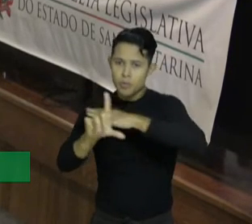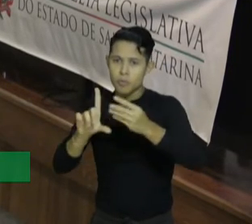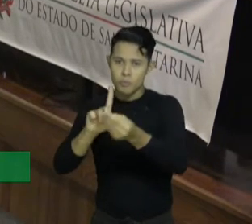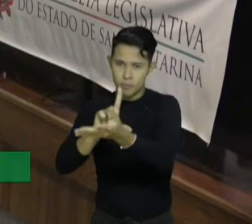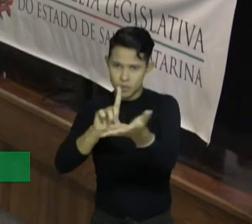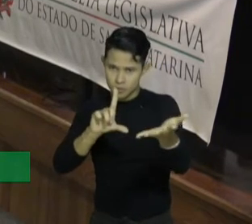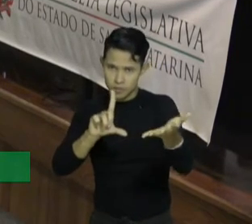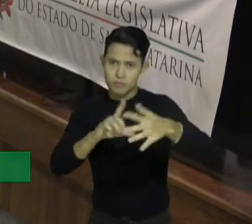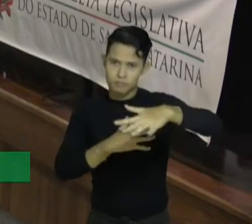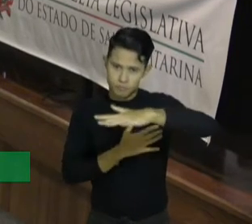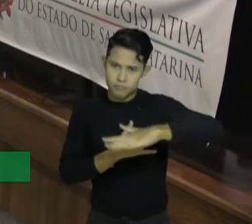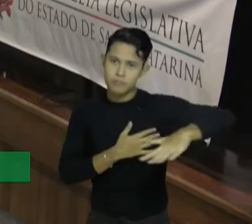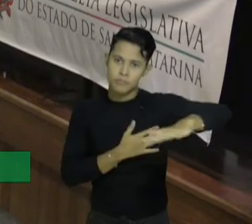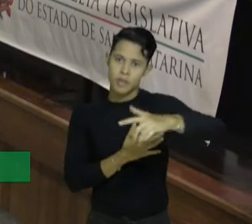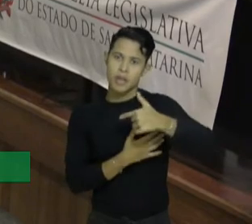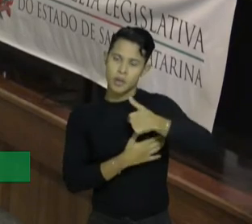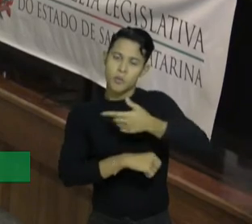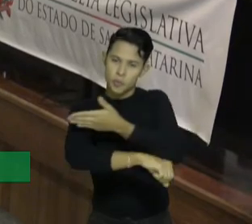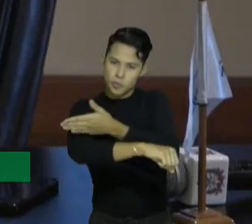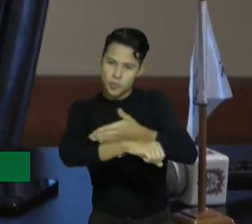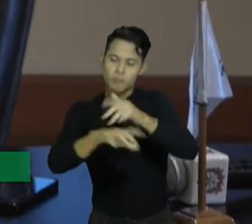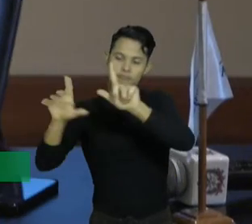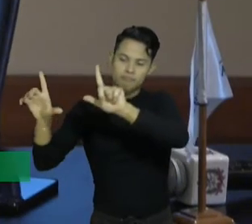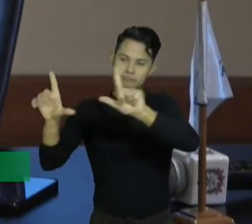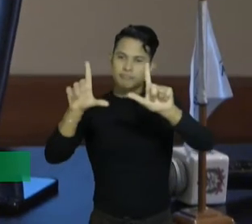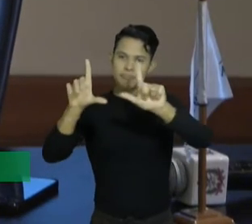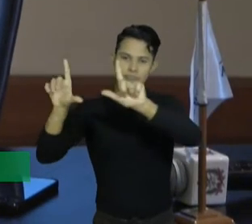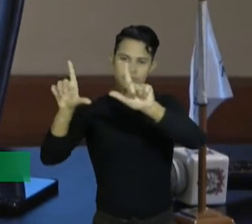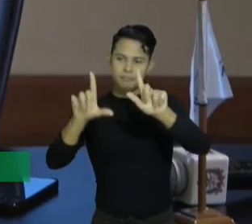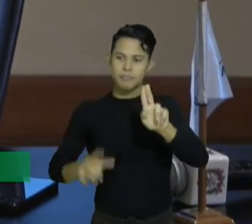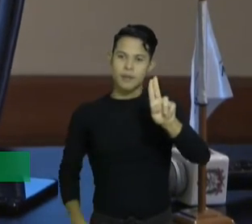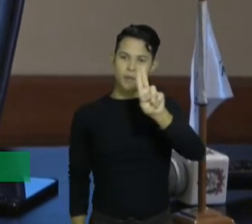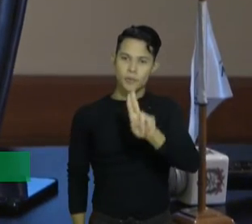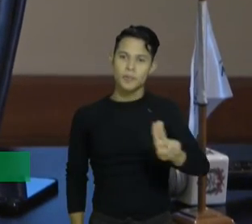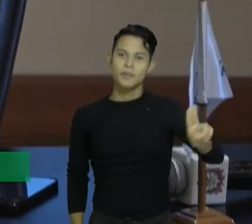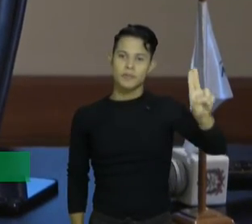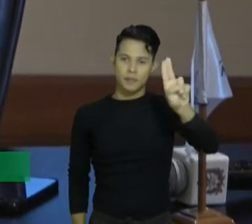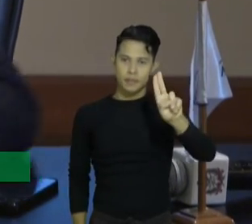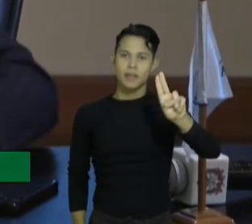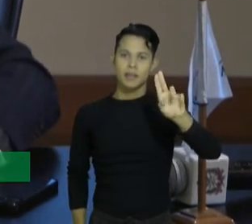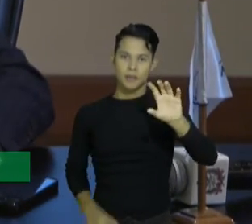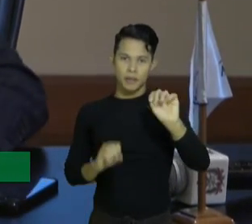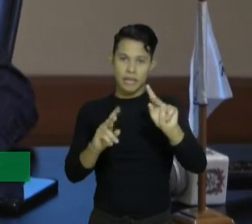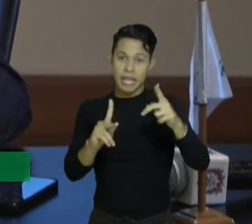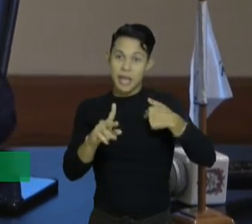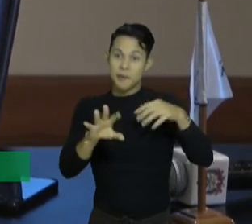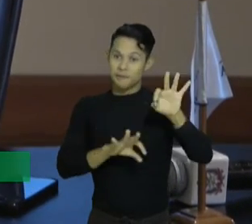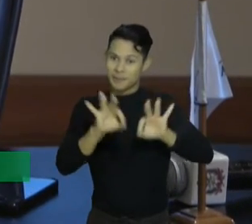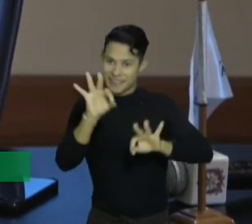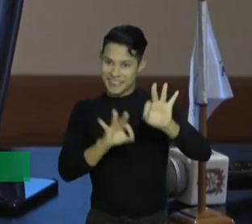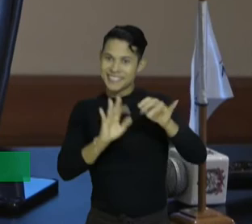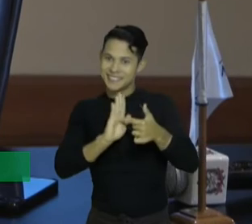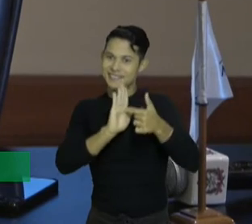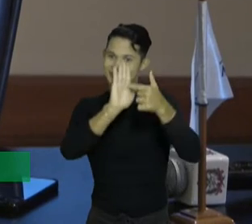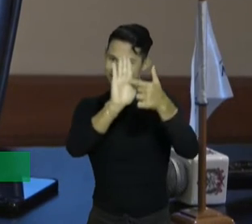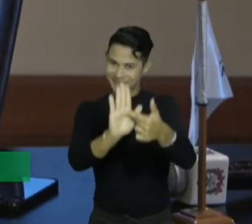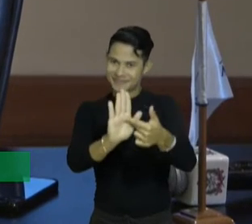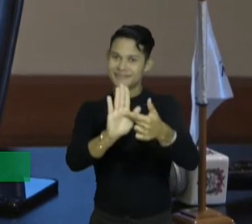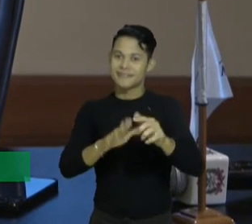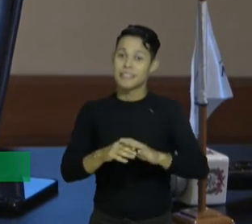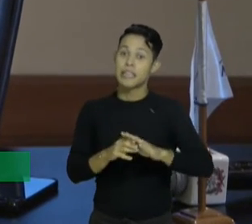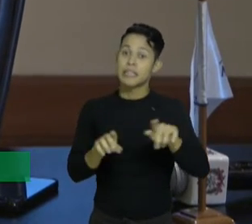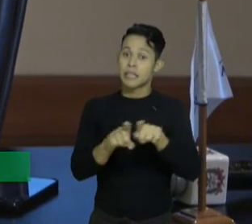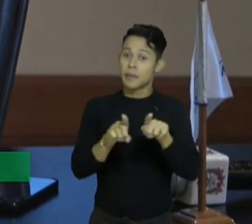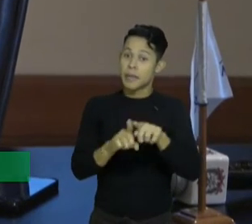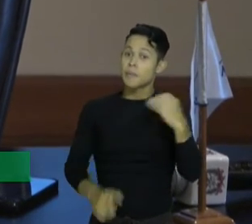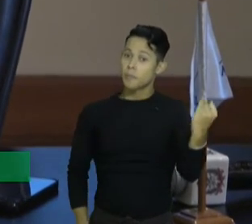didático né Eu geralmente nem uso slide mas pô não podia vir aqui sem preparar nada né fica feio e e também porque eu acho importante